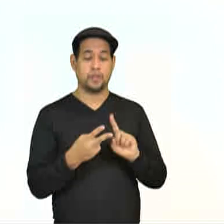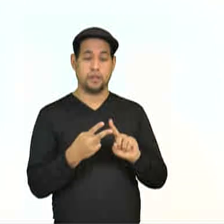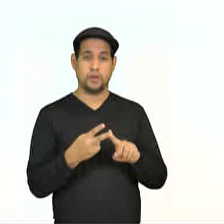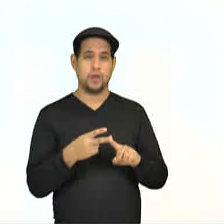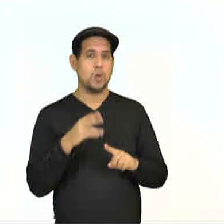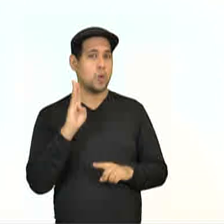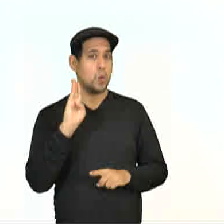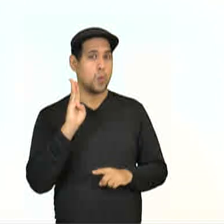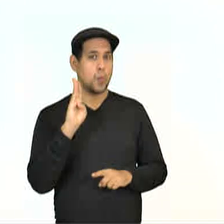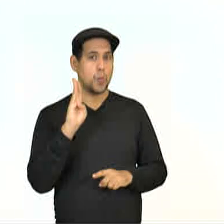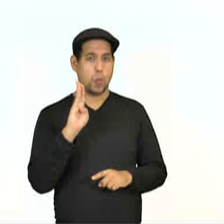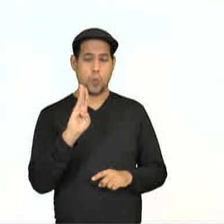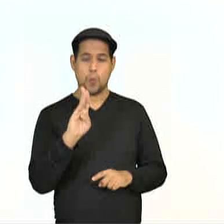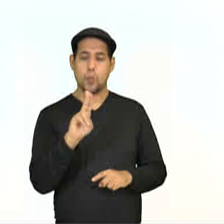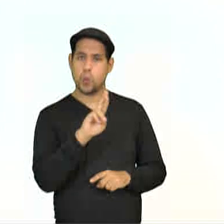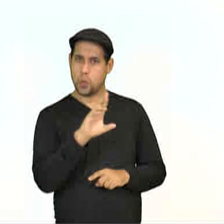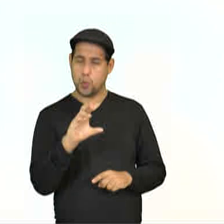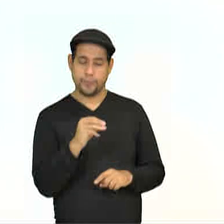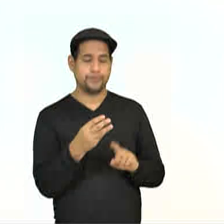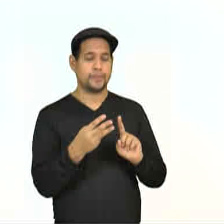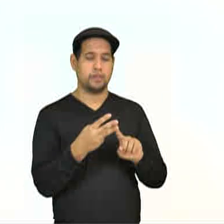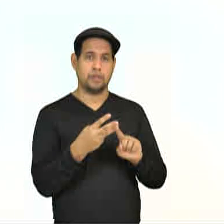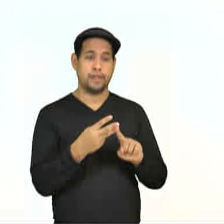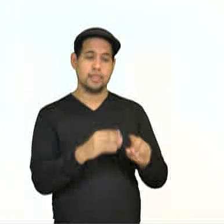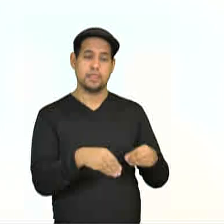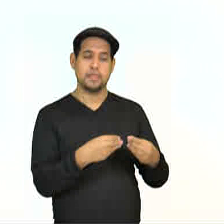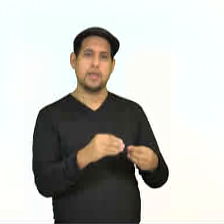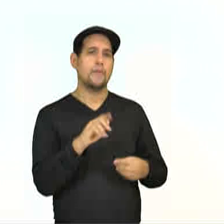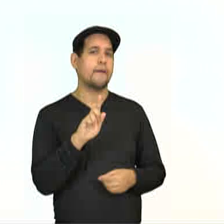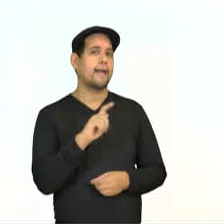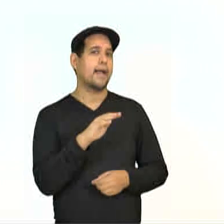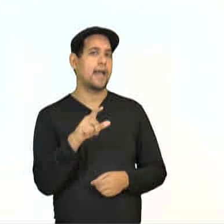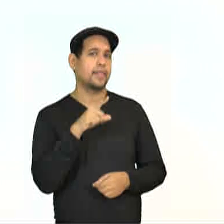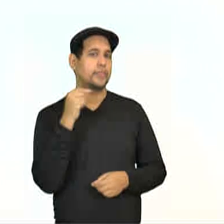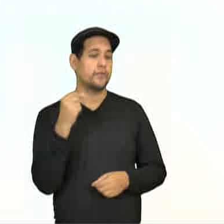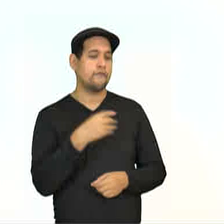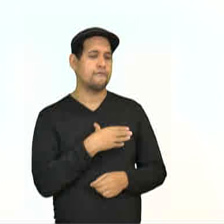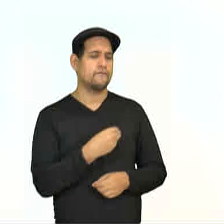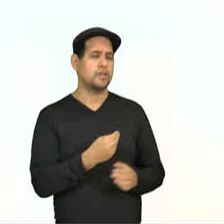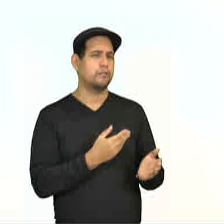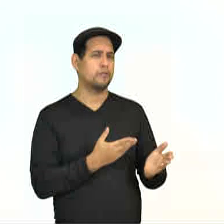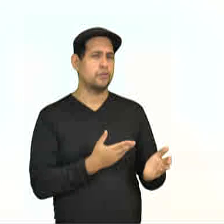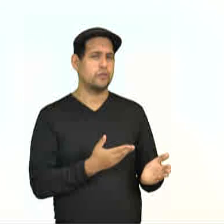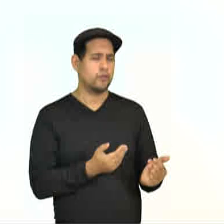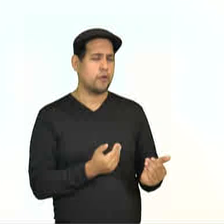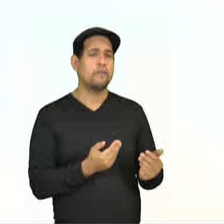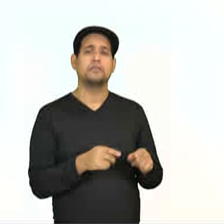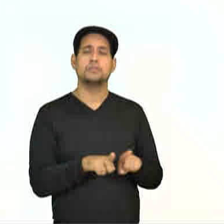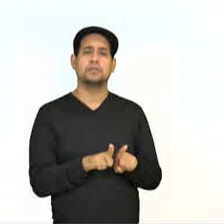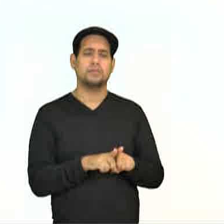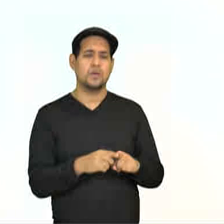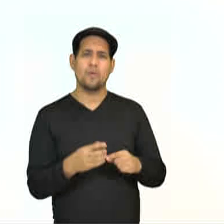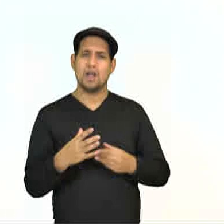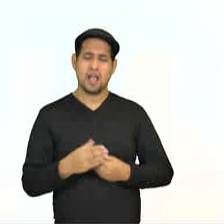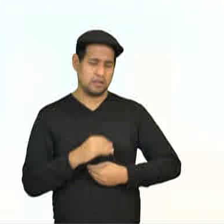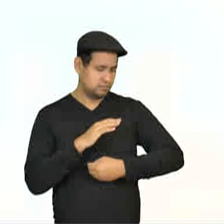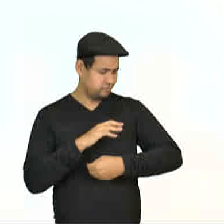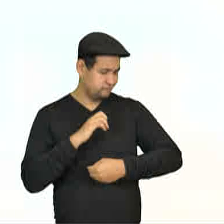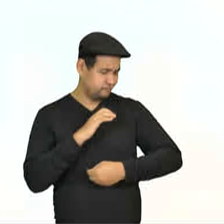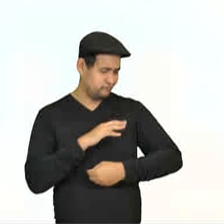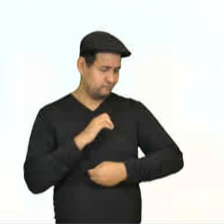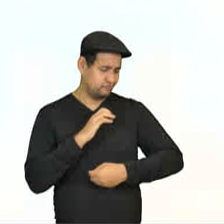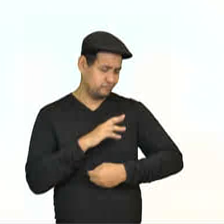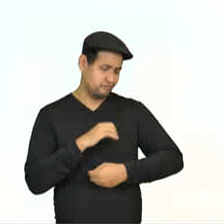o burro. E ao mais novo, entregou-lhe um gato. O filho mais novo, com o gato no seu colo,